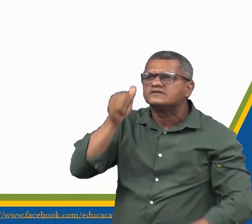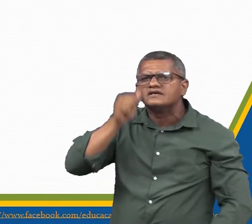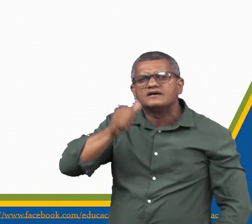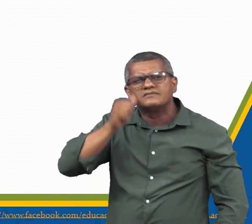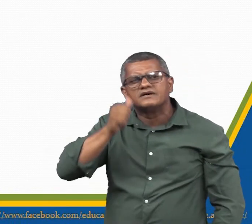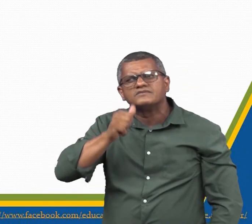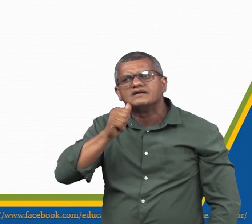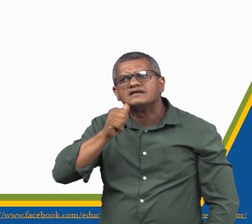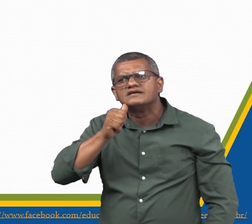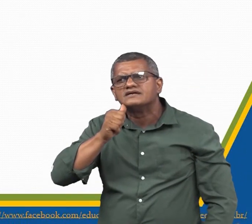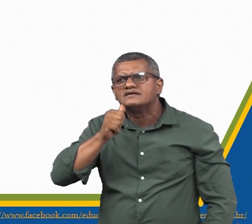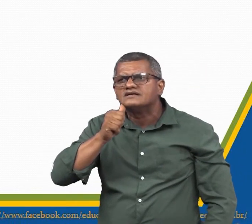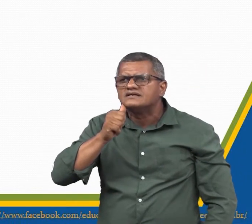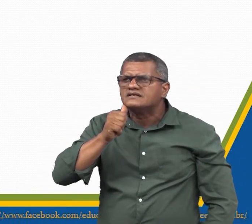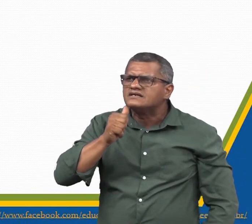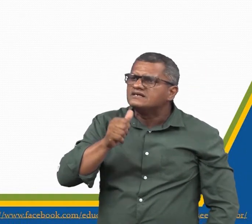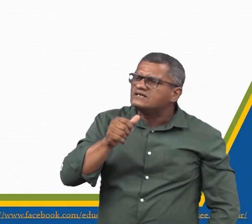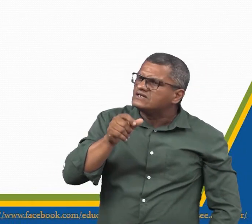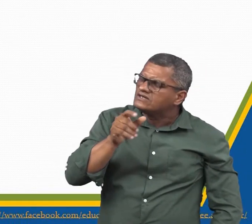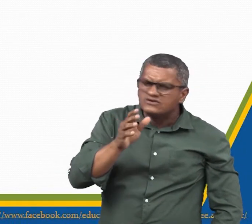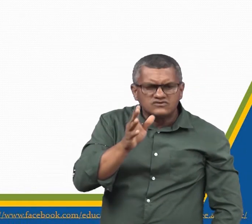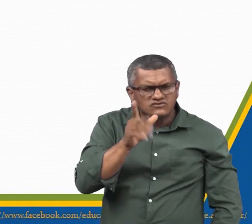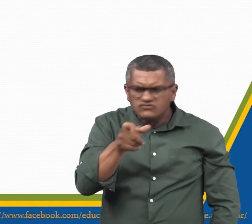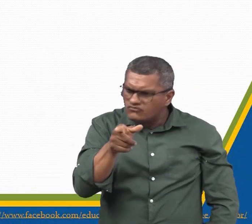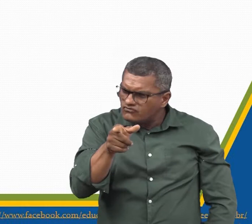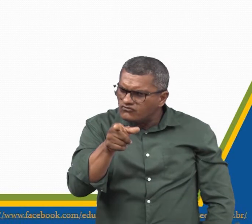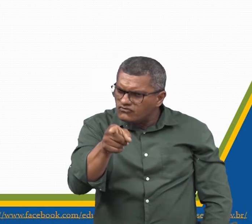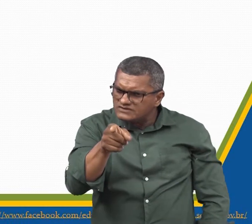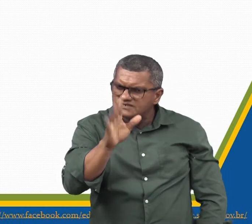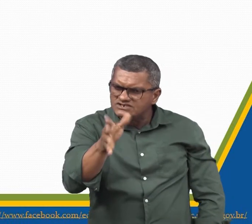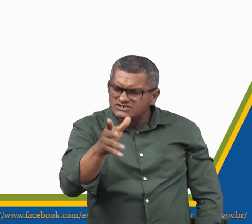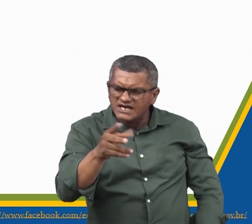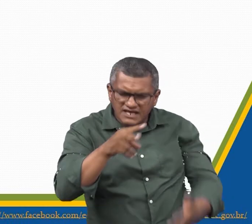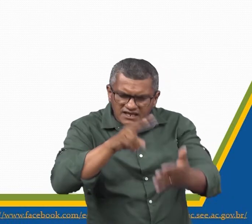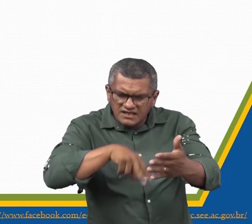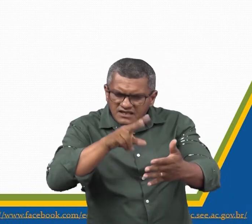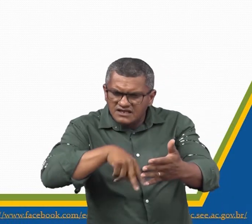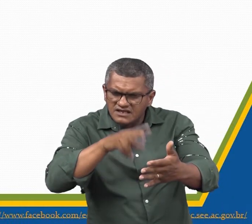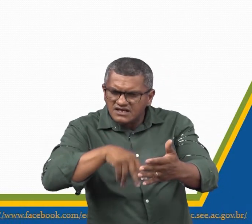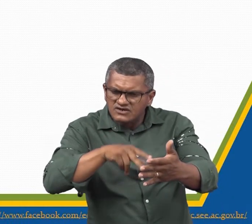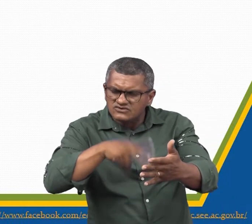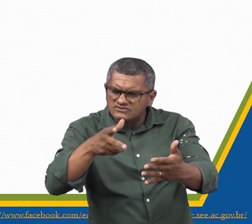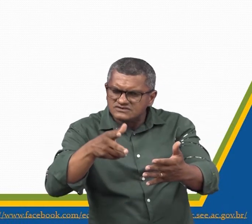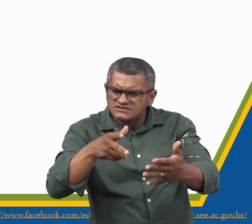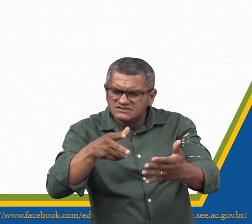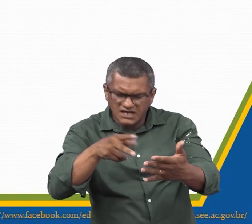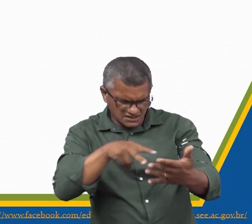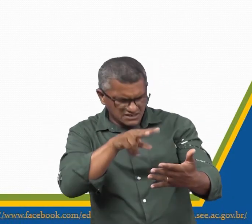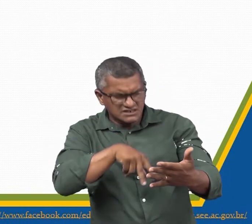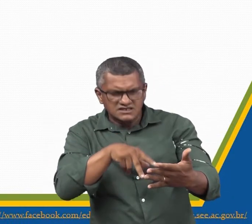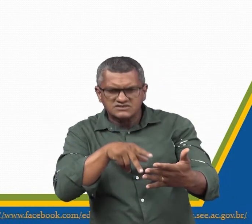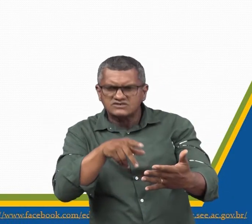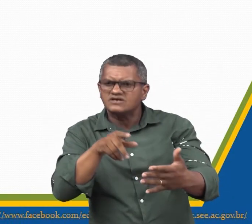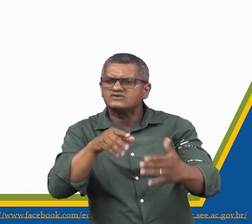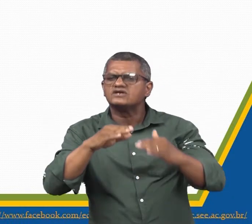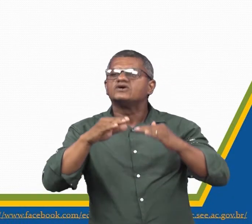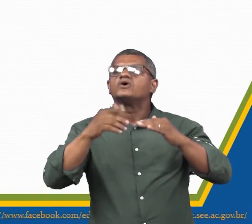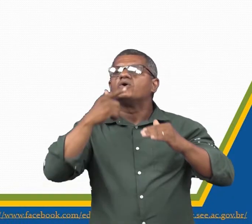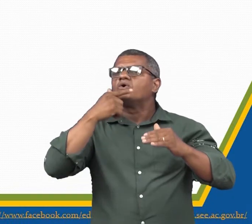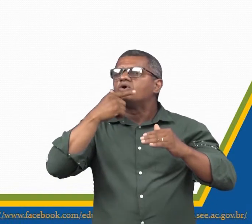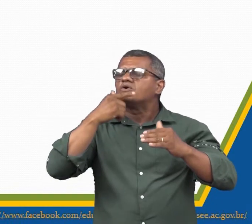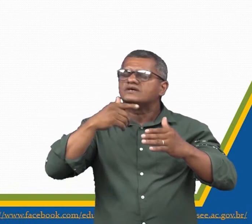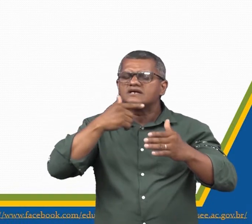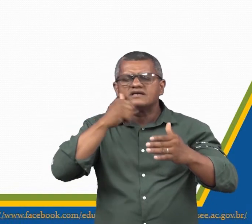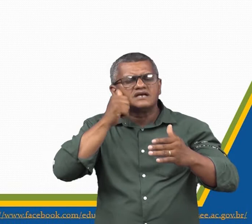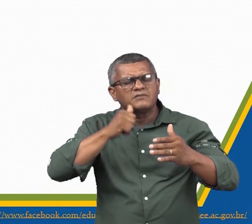já viu, se ela já leu a notícia de que no mercado de trabalho o homem está em desvantagem.